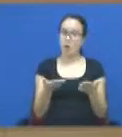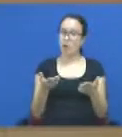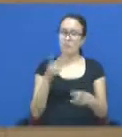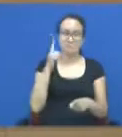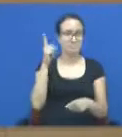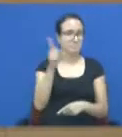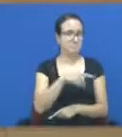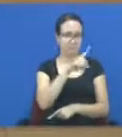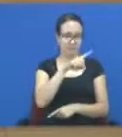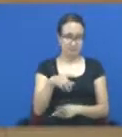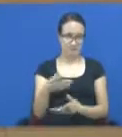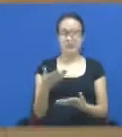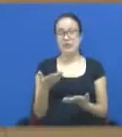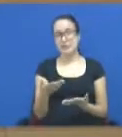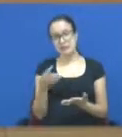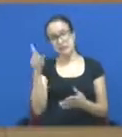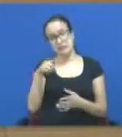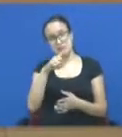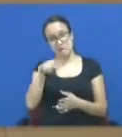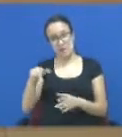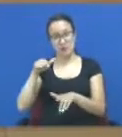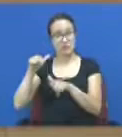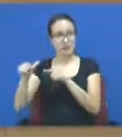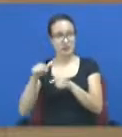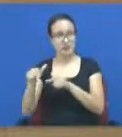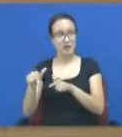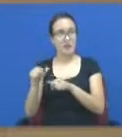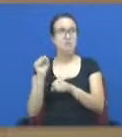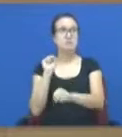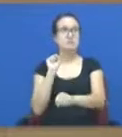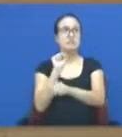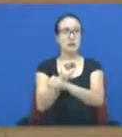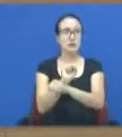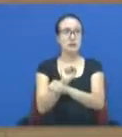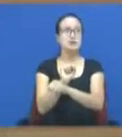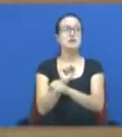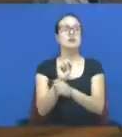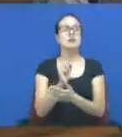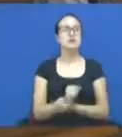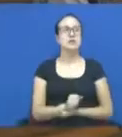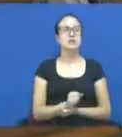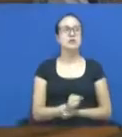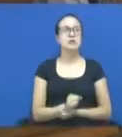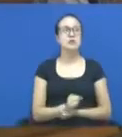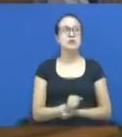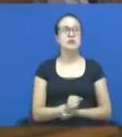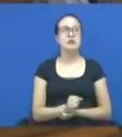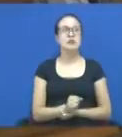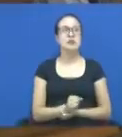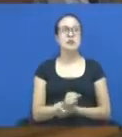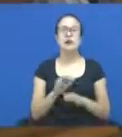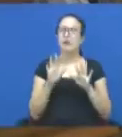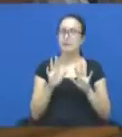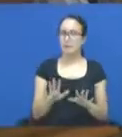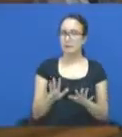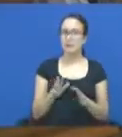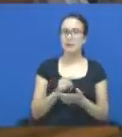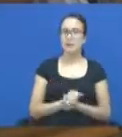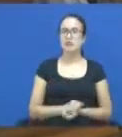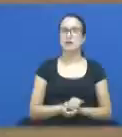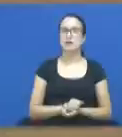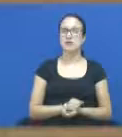planejado, do previsto no regimento interno. Portanto, a presidência suspenderá os trabalhos, mas determina que o departamento